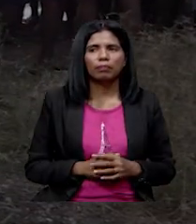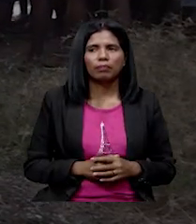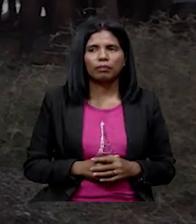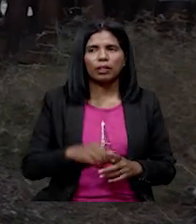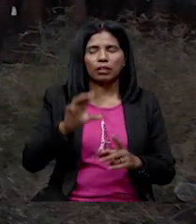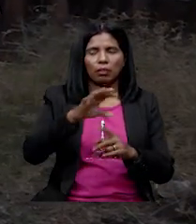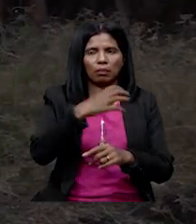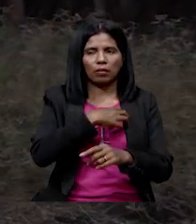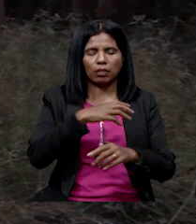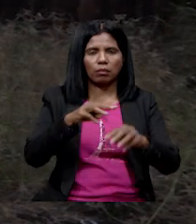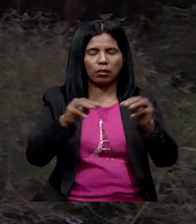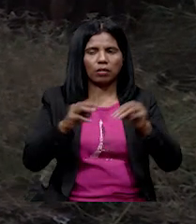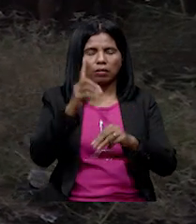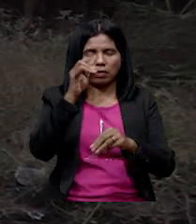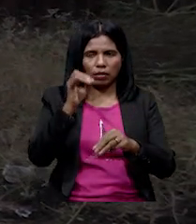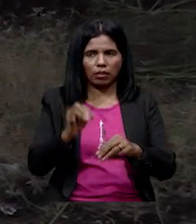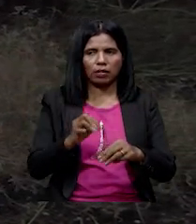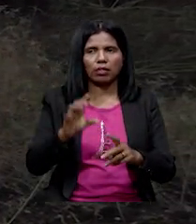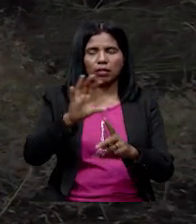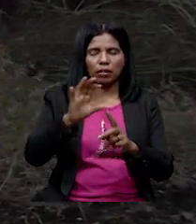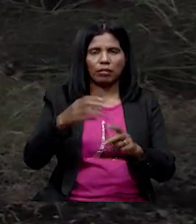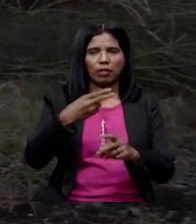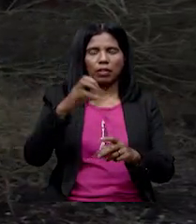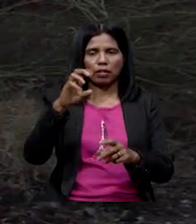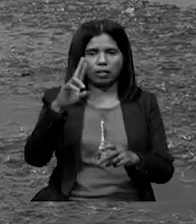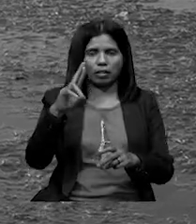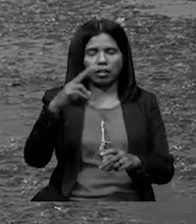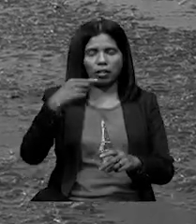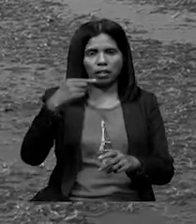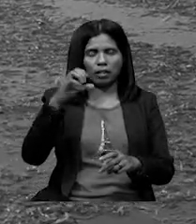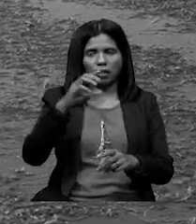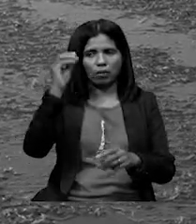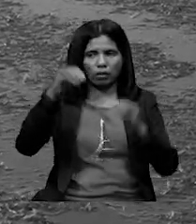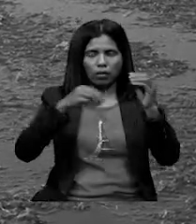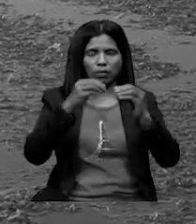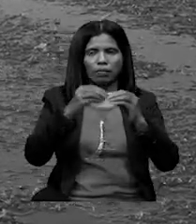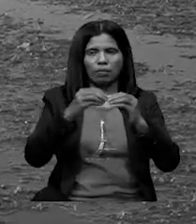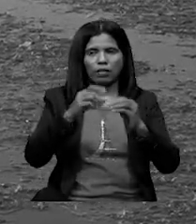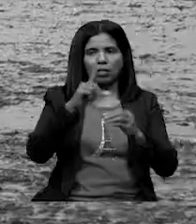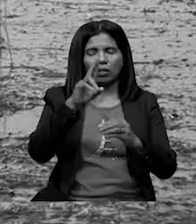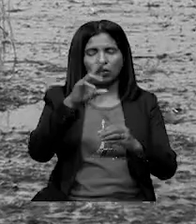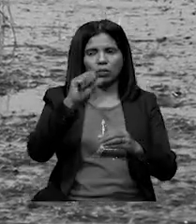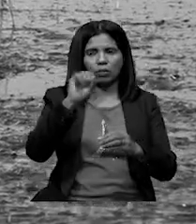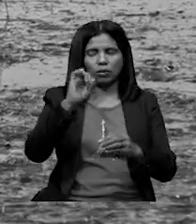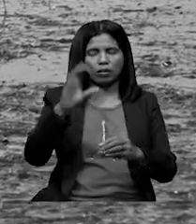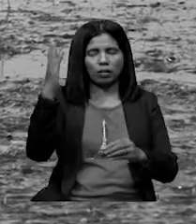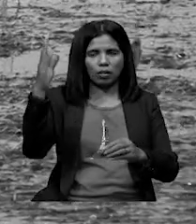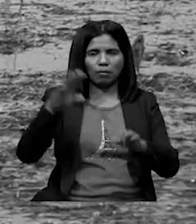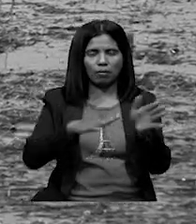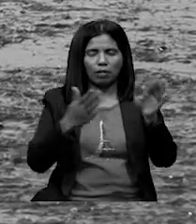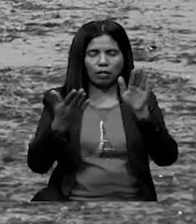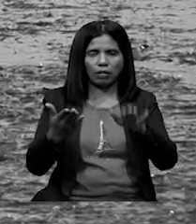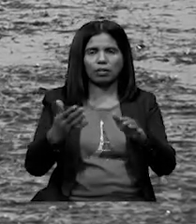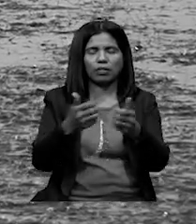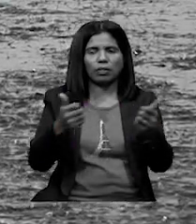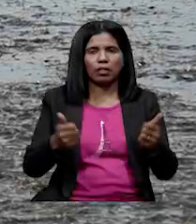Comandante PNTL município dele, Superintendente Seif Henrique da Costa Ateten, quando o caso cidadão Luiz Gama ne mate ia Lagoarua, e a